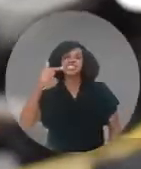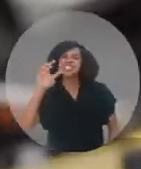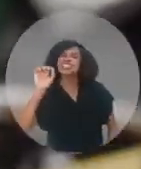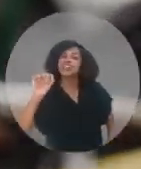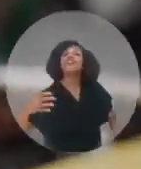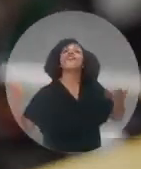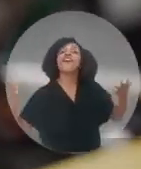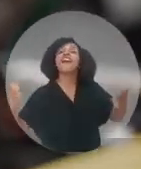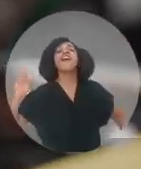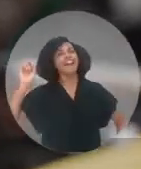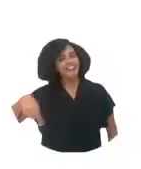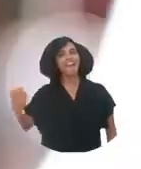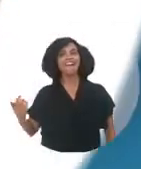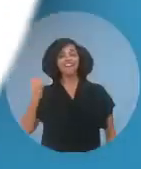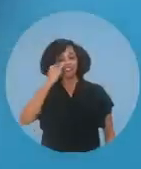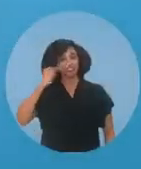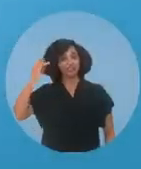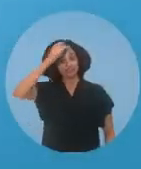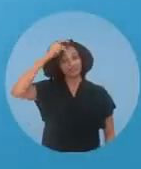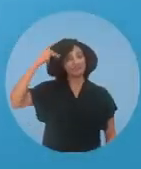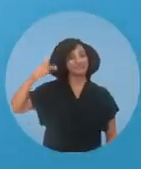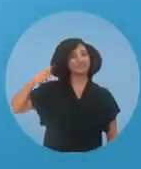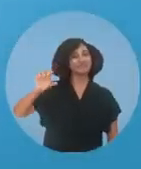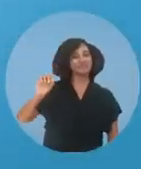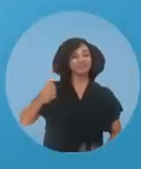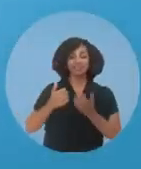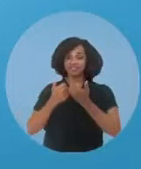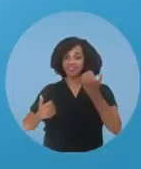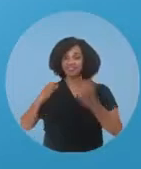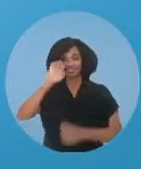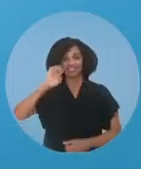É 70, não é? É! Isidório,